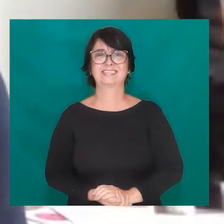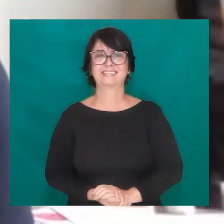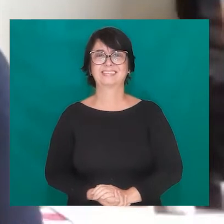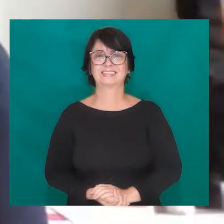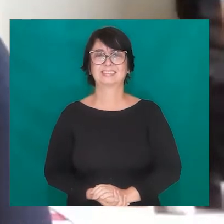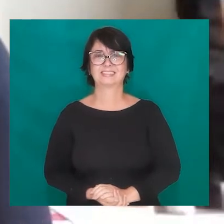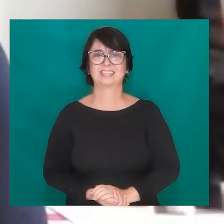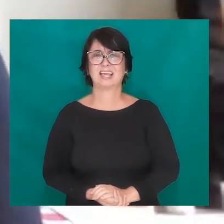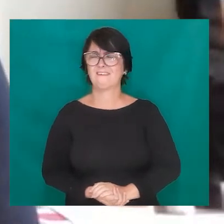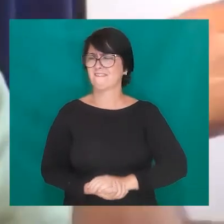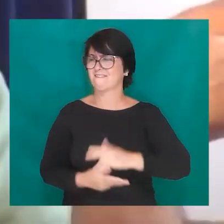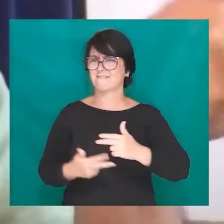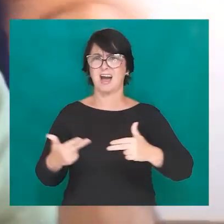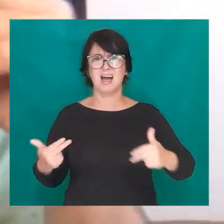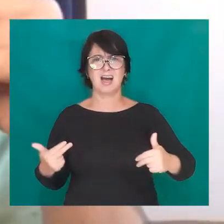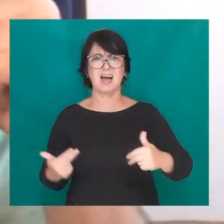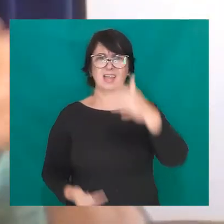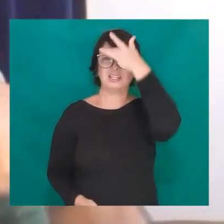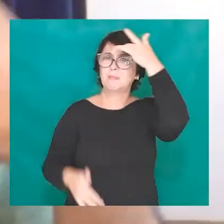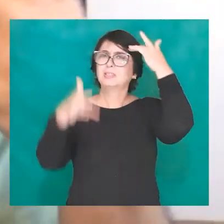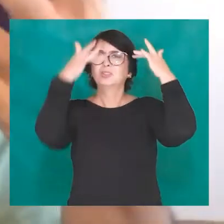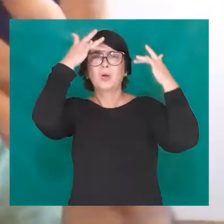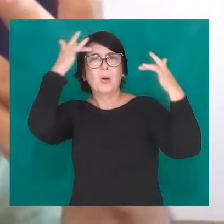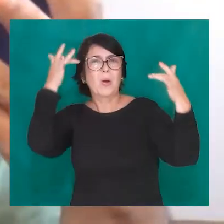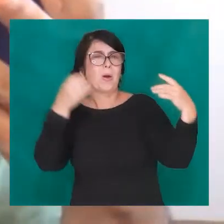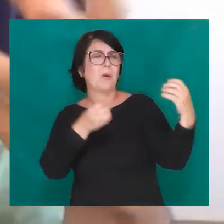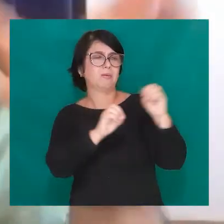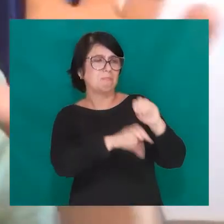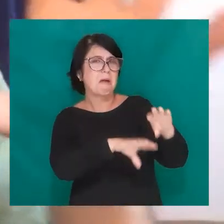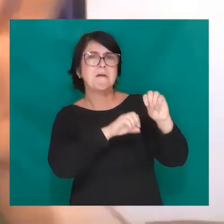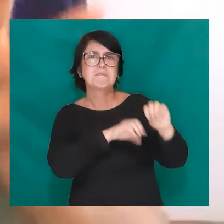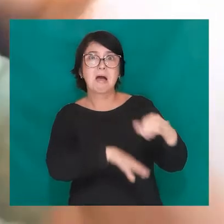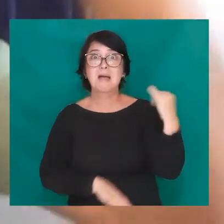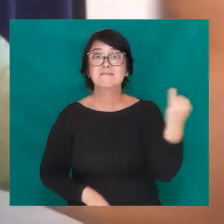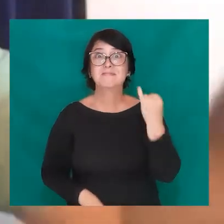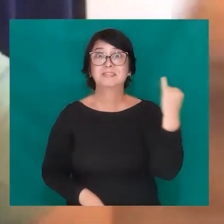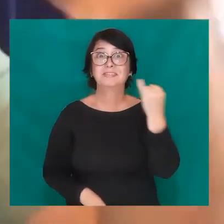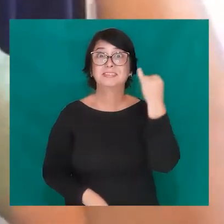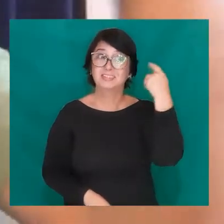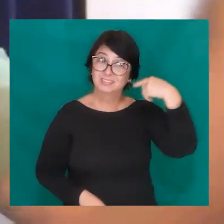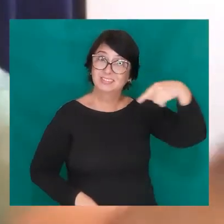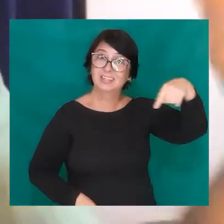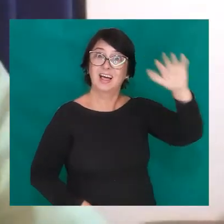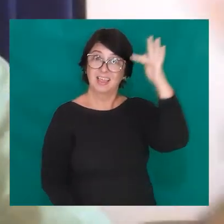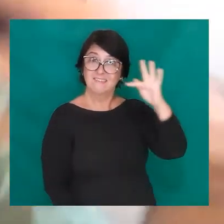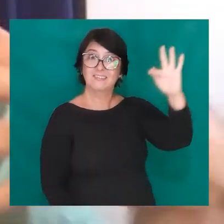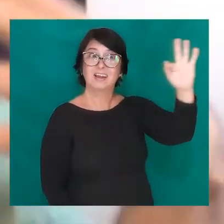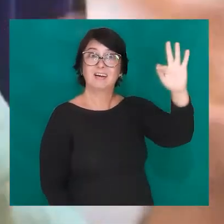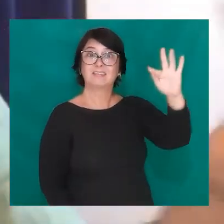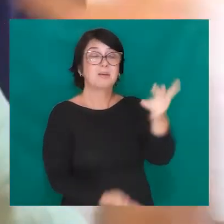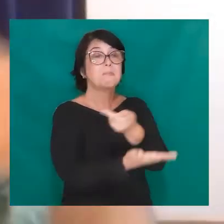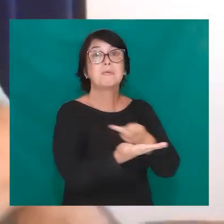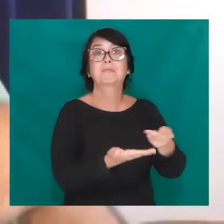Chicoria teve aulas com ela. Assim. Veja, então, assim, é muito importante você ter ido lá caçar as informações que ela